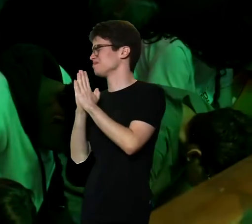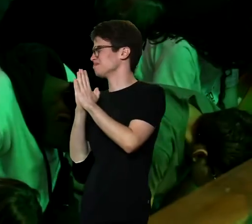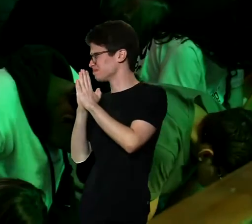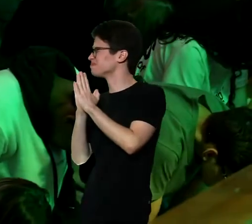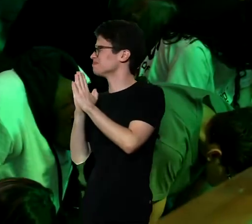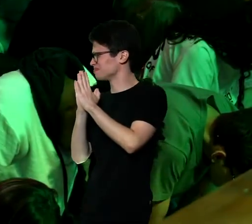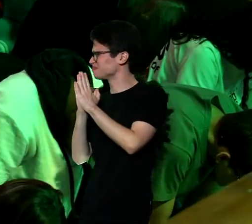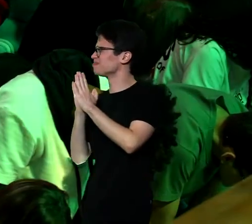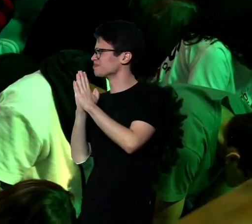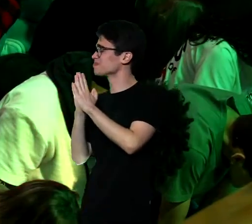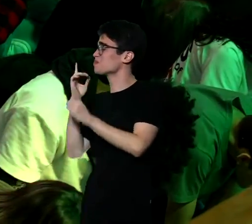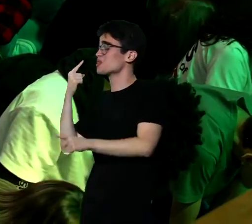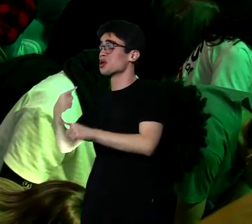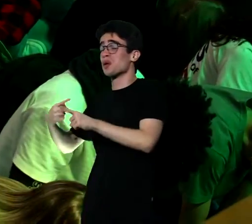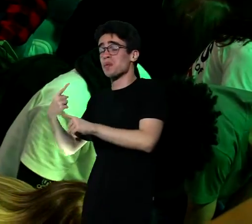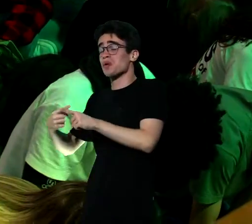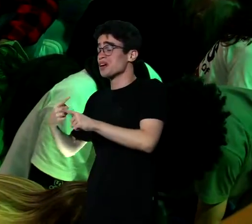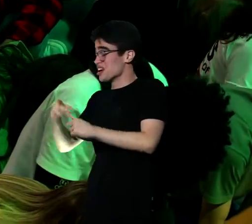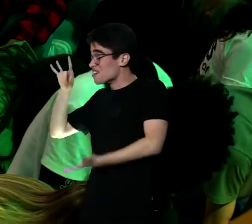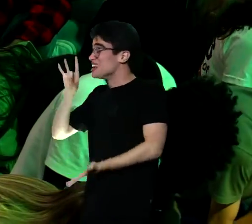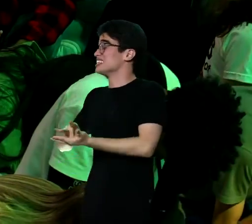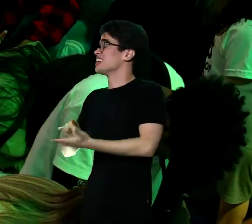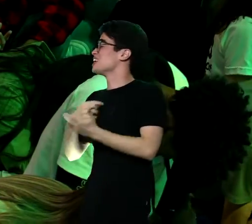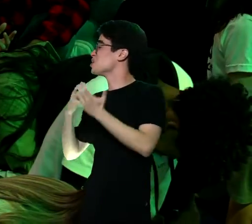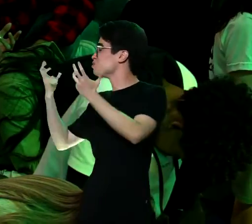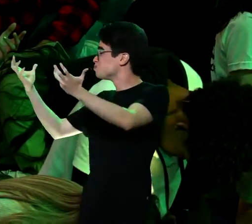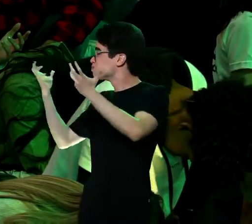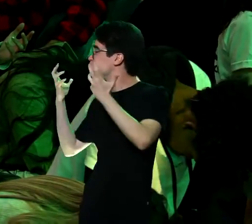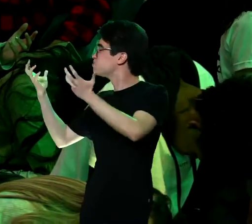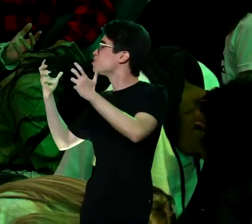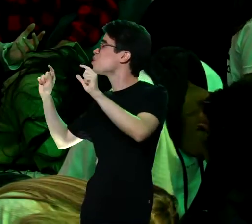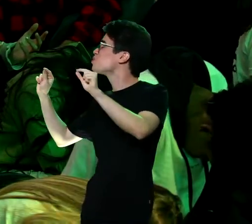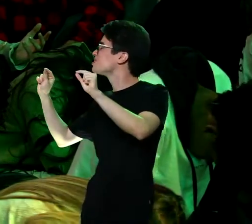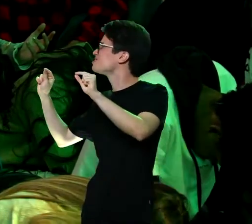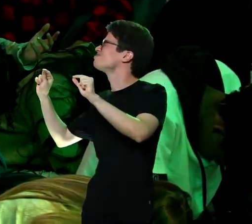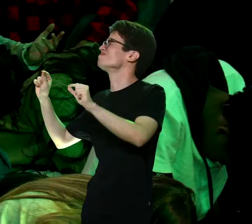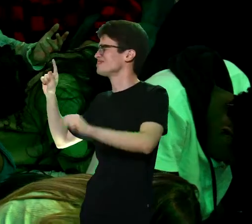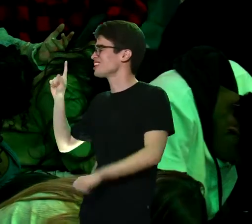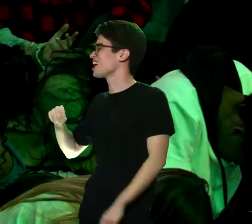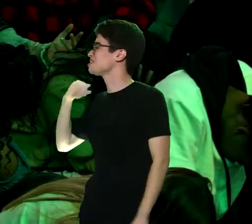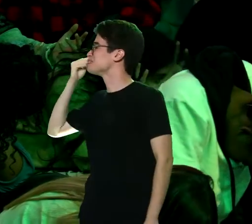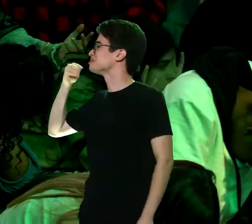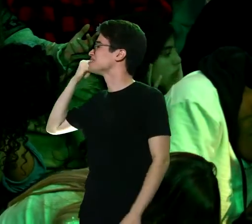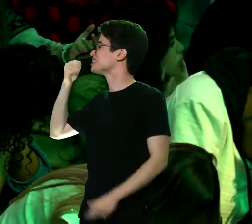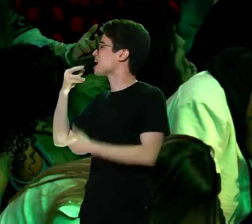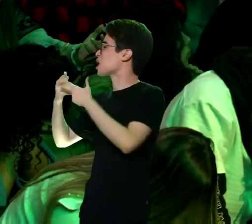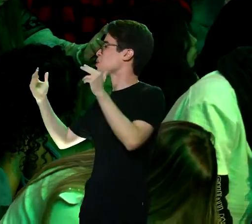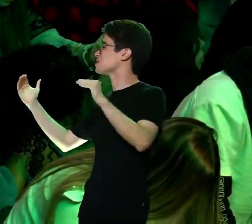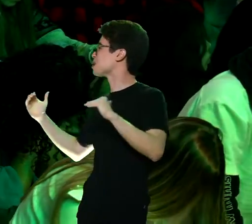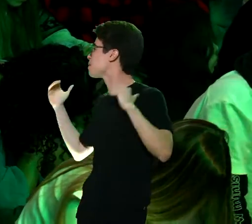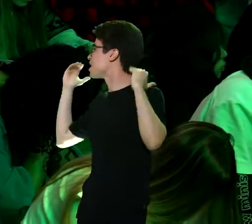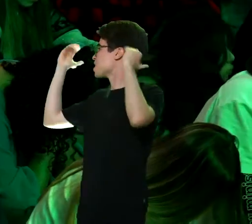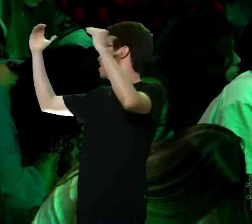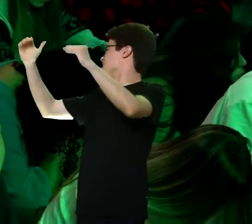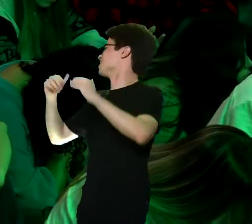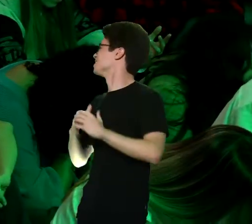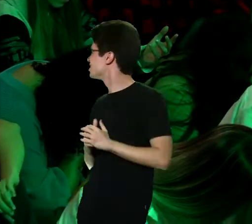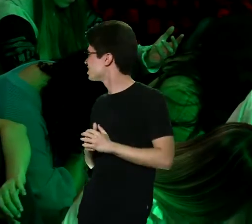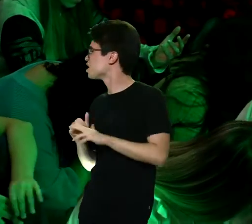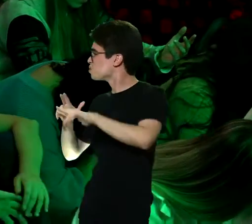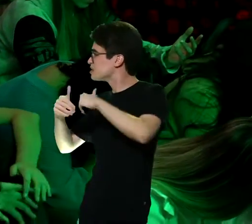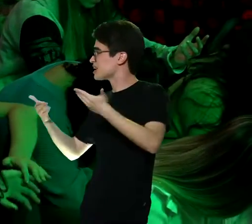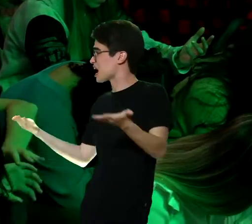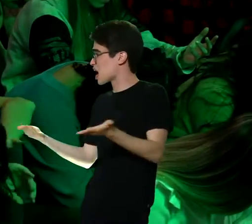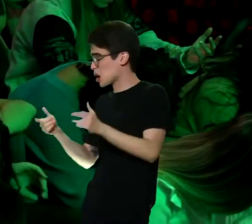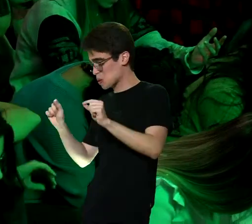O que nós mais queremos é viver coisas maiores na Sua presença, Deus. Então agora, nós entregamos